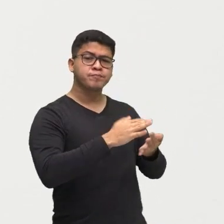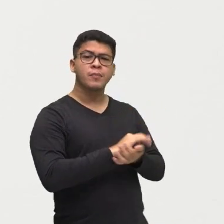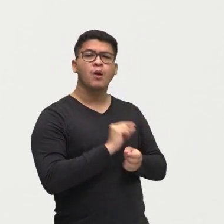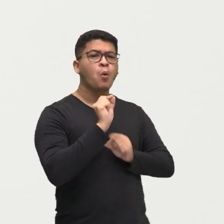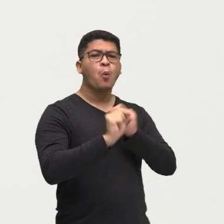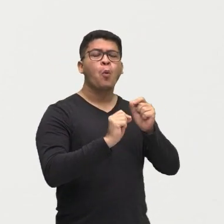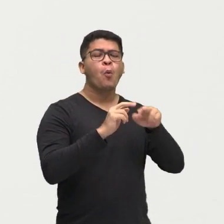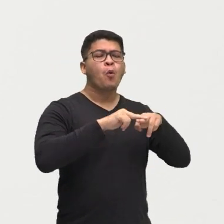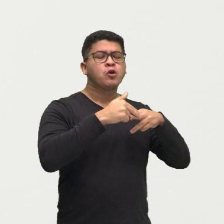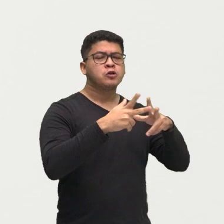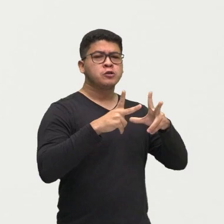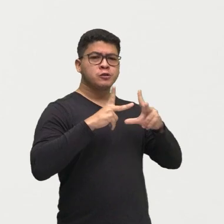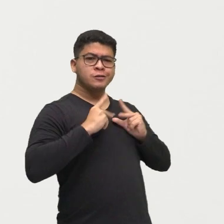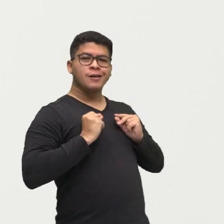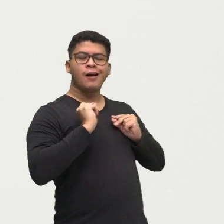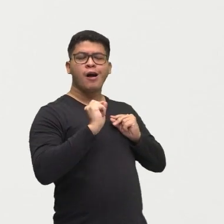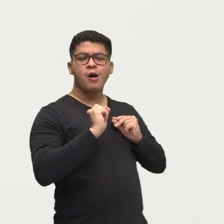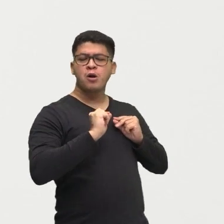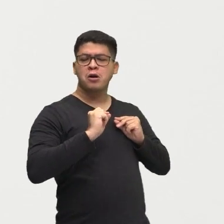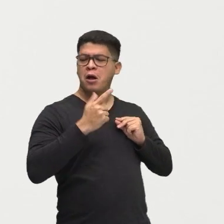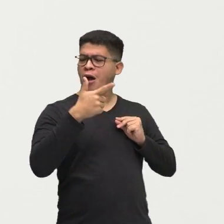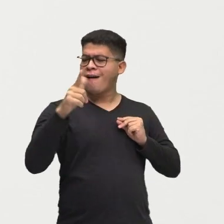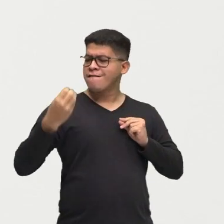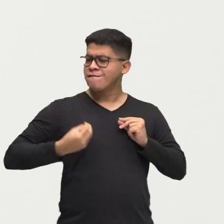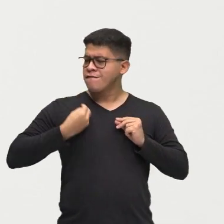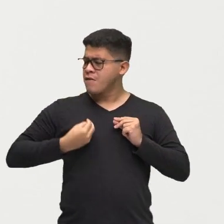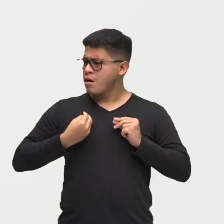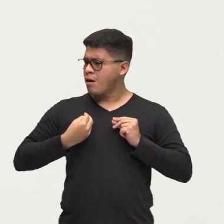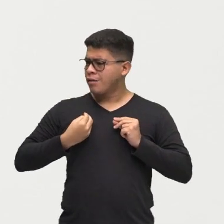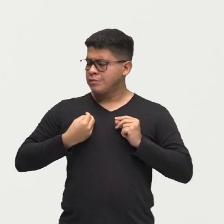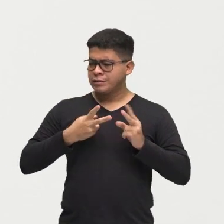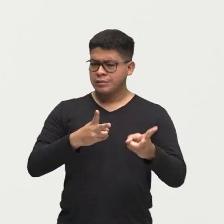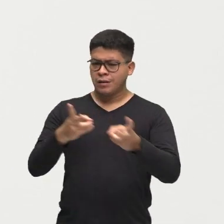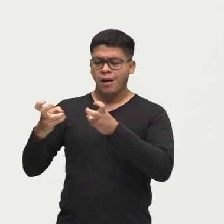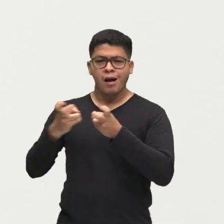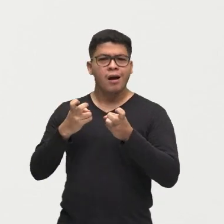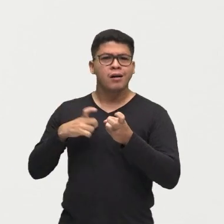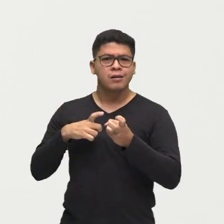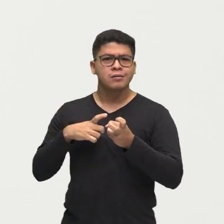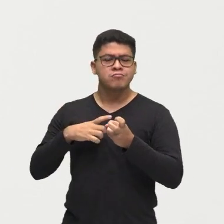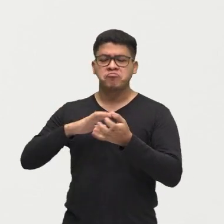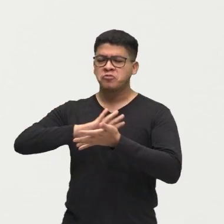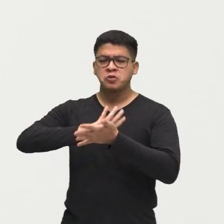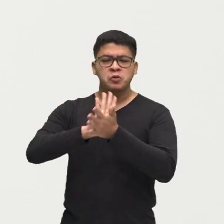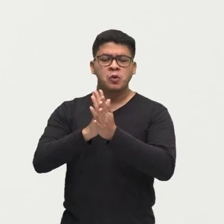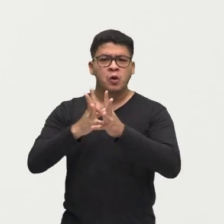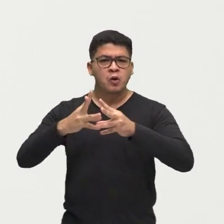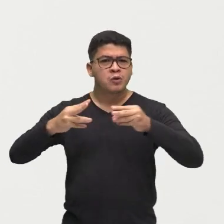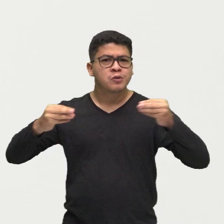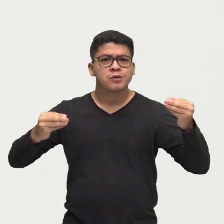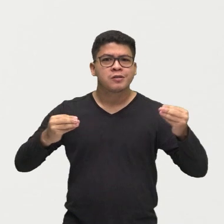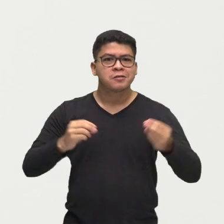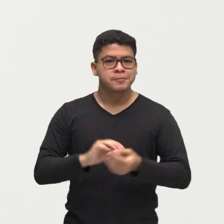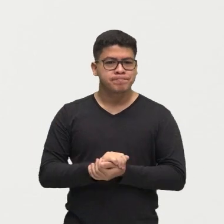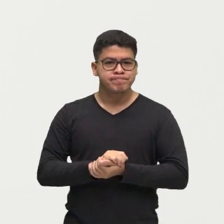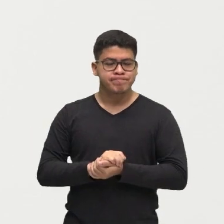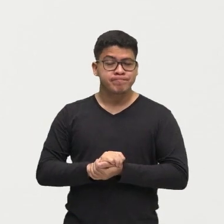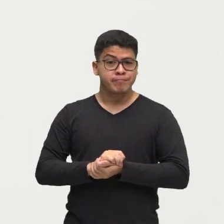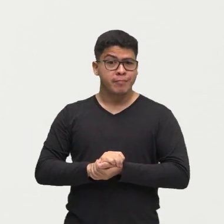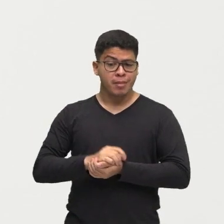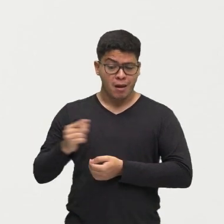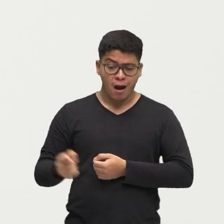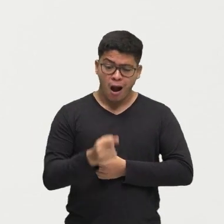nós o que tanta gente tem? Assim acabaria tudo, Simão. Não posso crê-lo. A